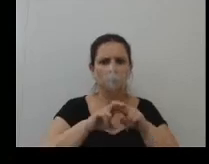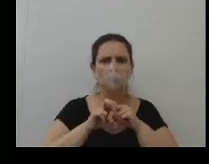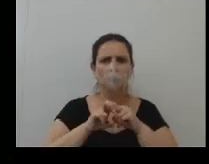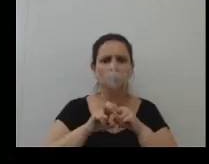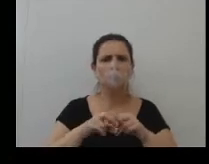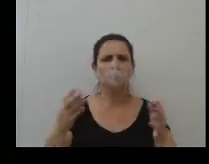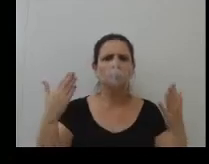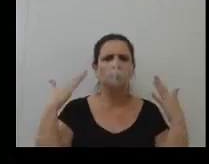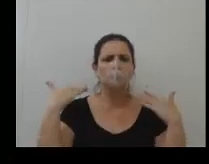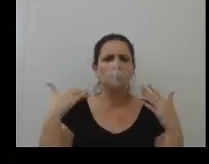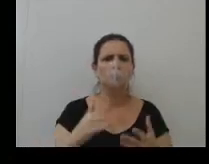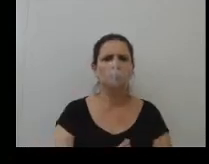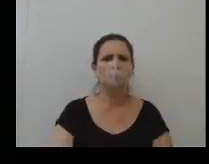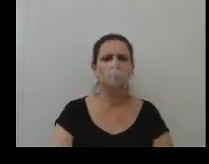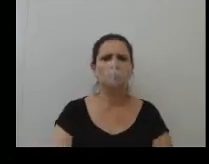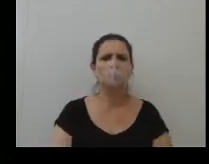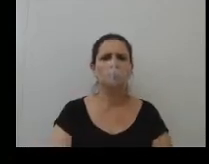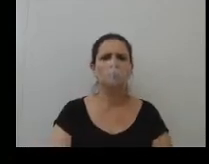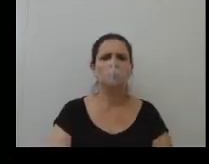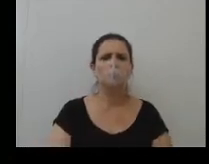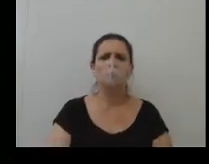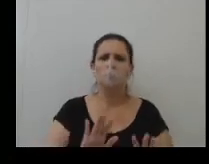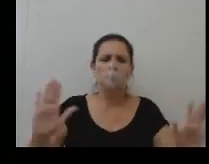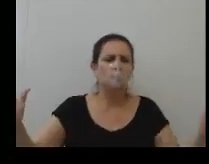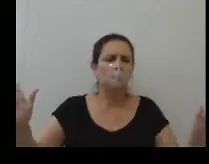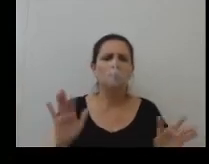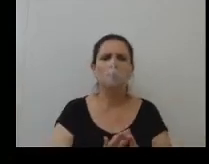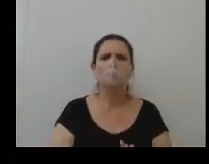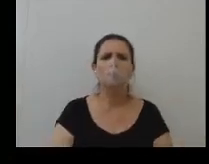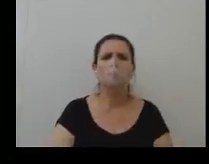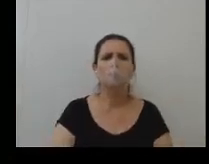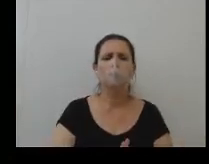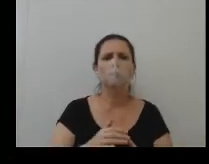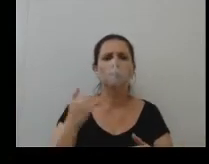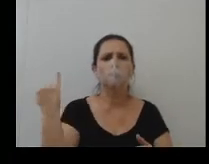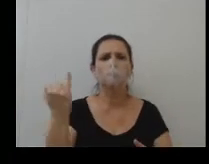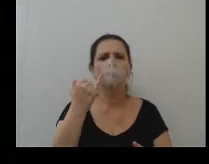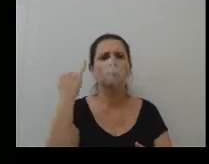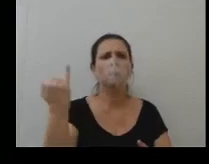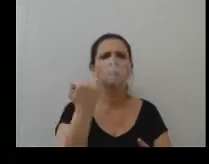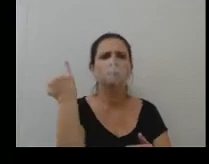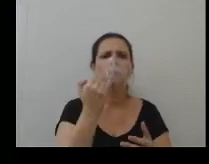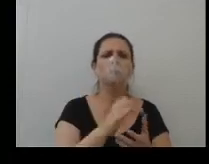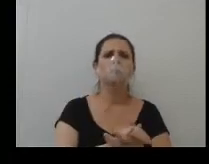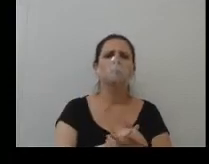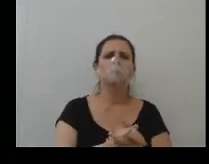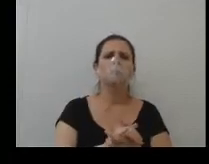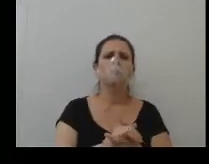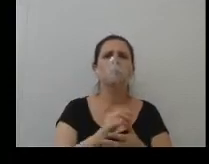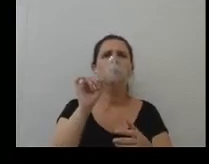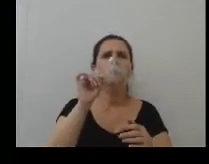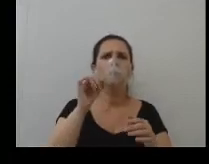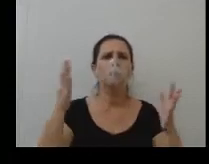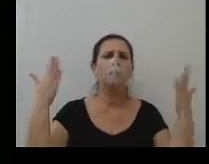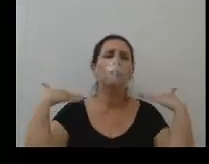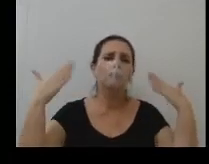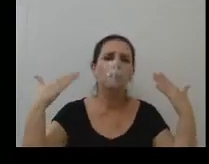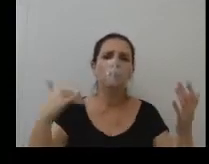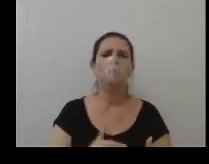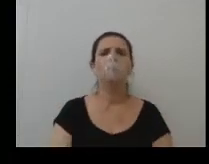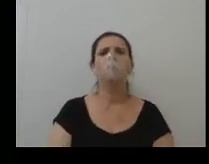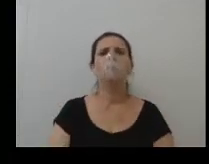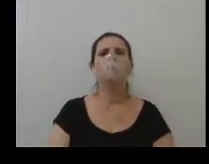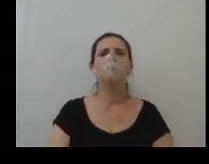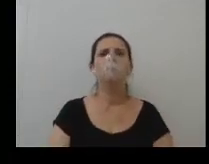eles. Então ele define tudo. Essa questão é importantíssima, que ele define o que é calor, ele mostra o que